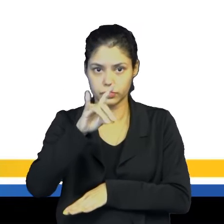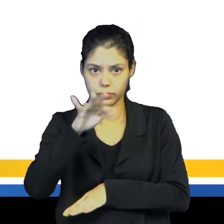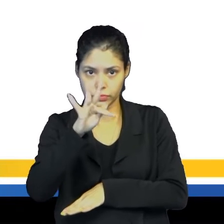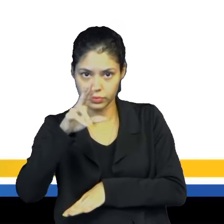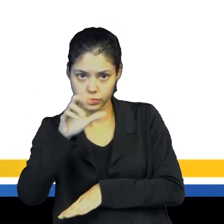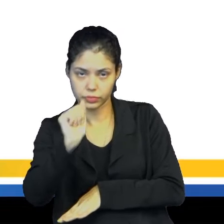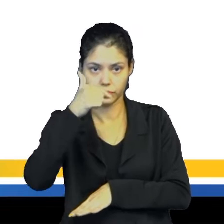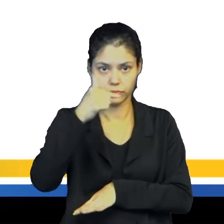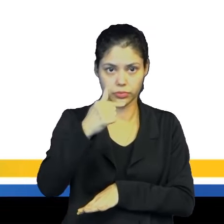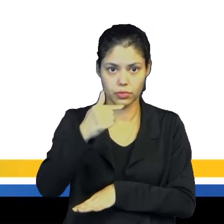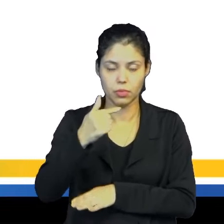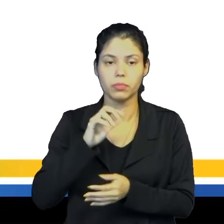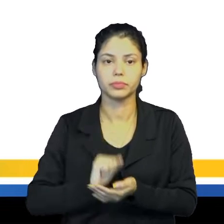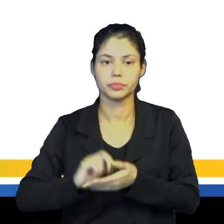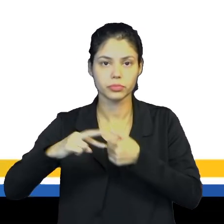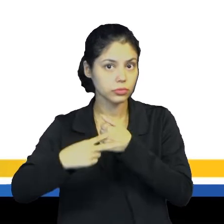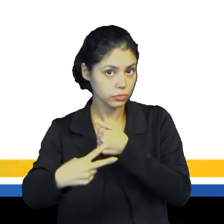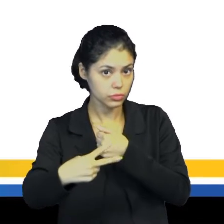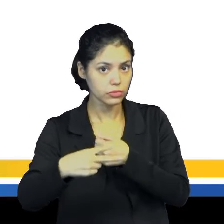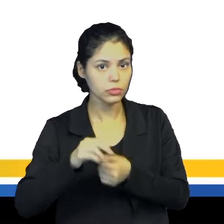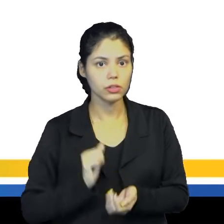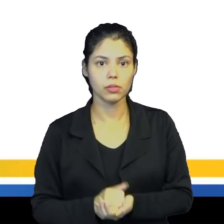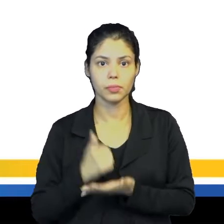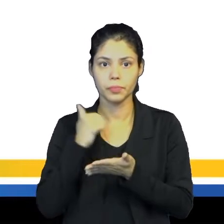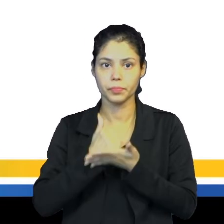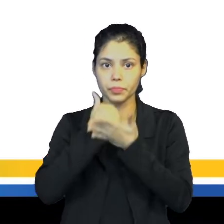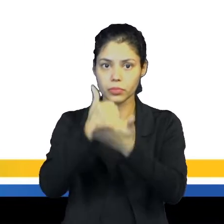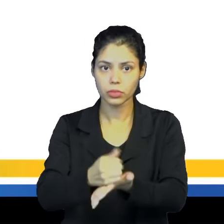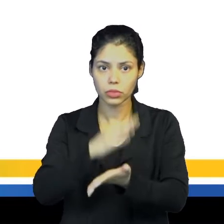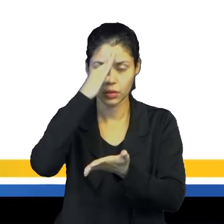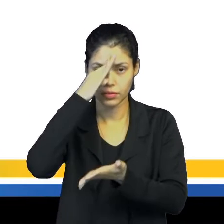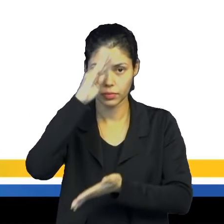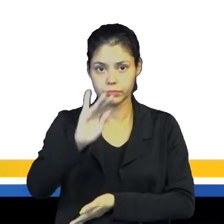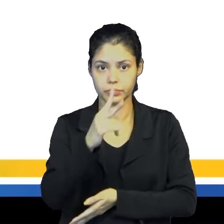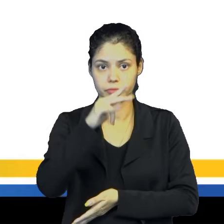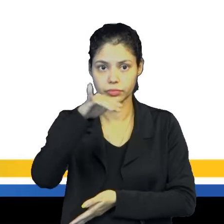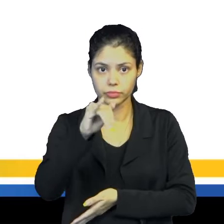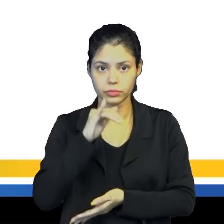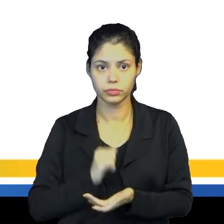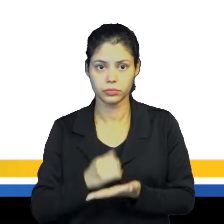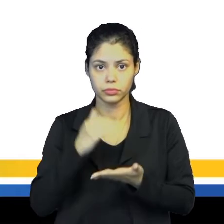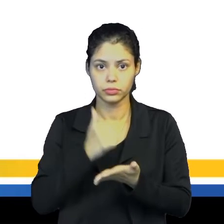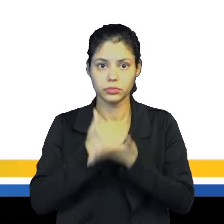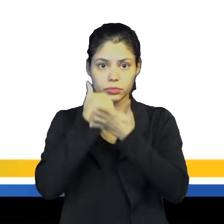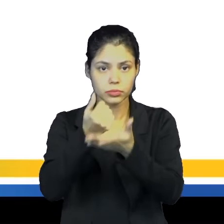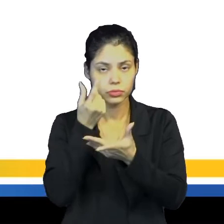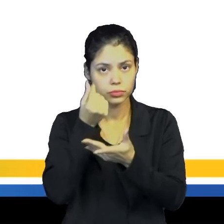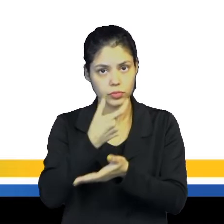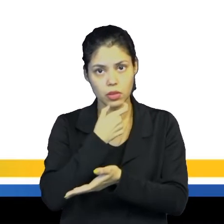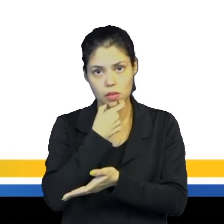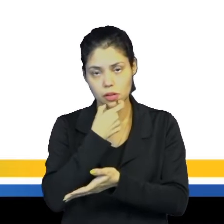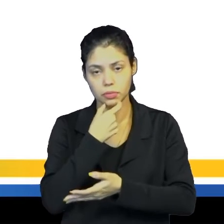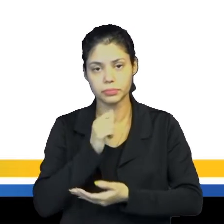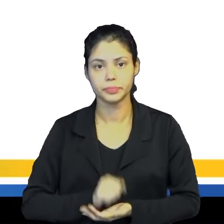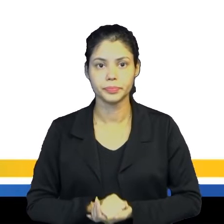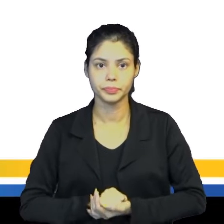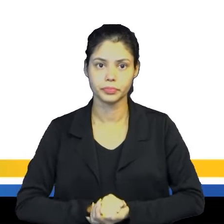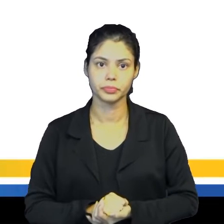como consequência do bloqueio continental, o apoio militar do Haiti e o apoio financeiro da